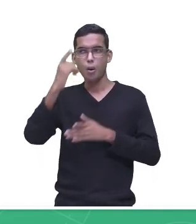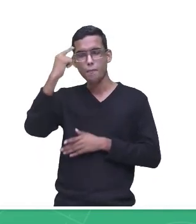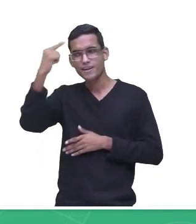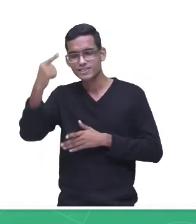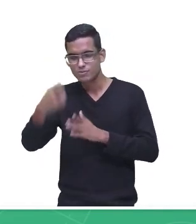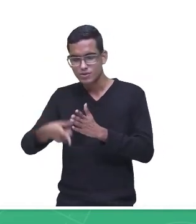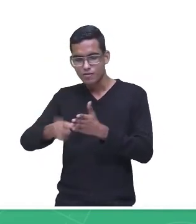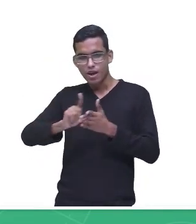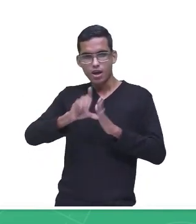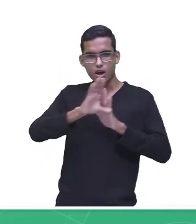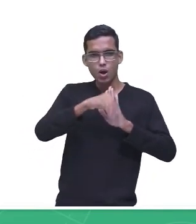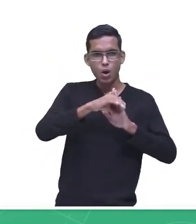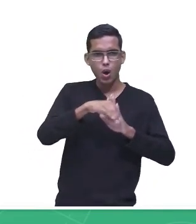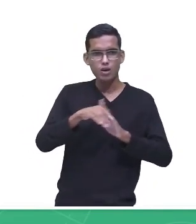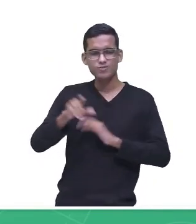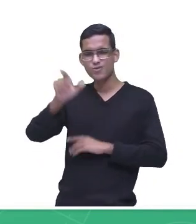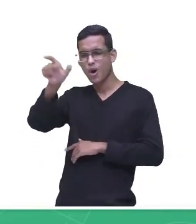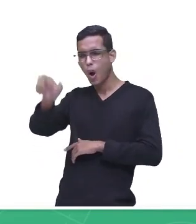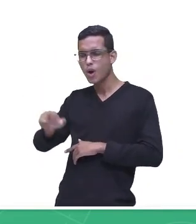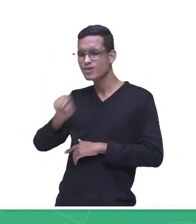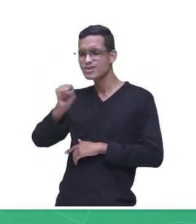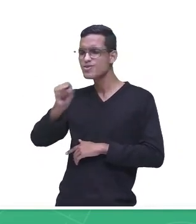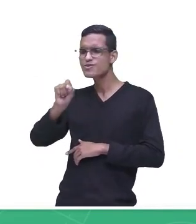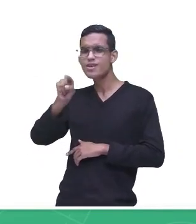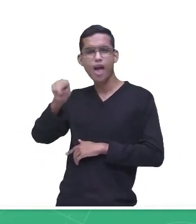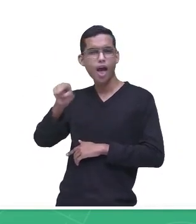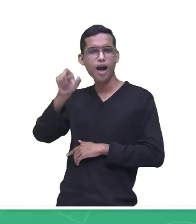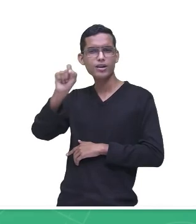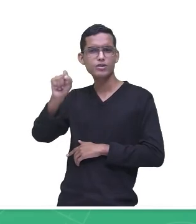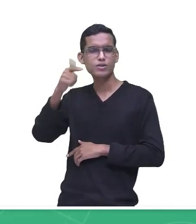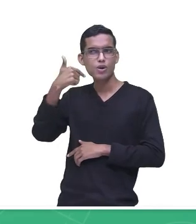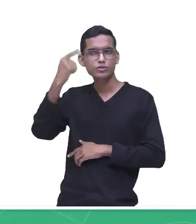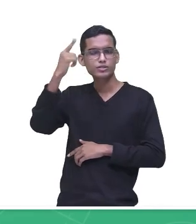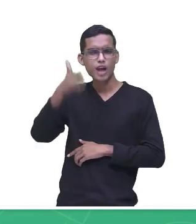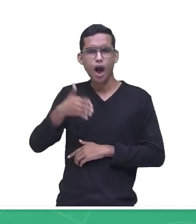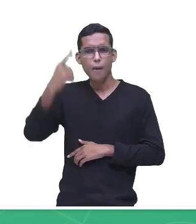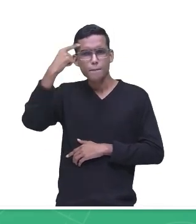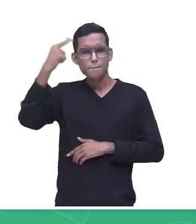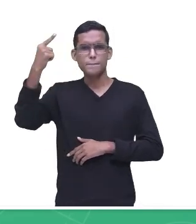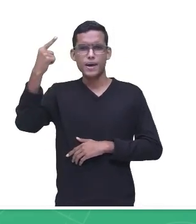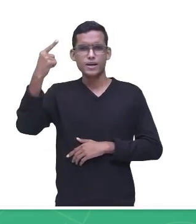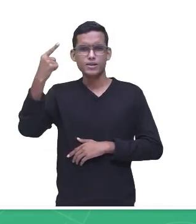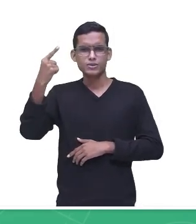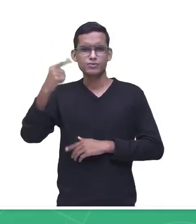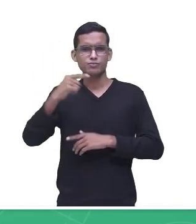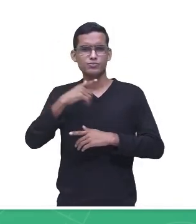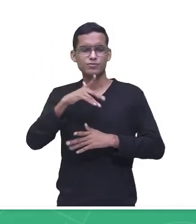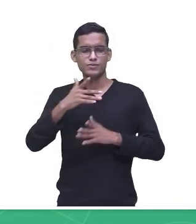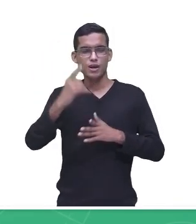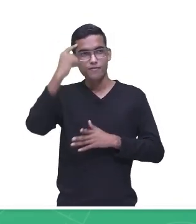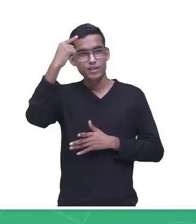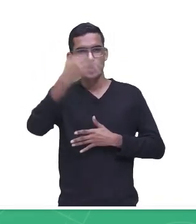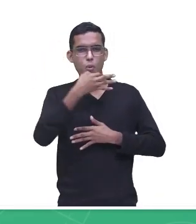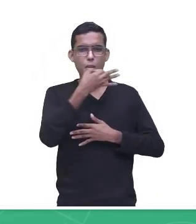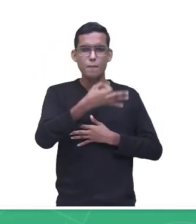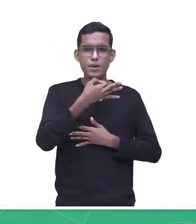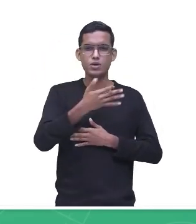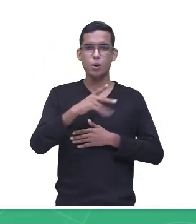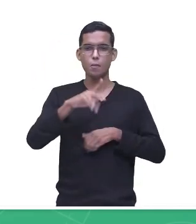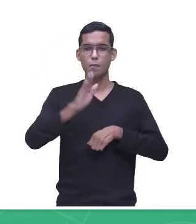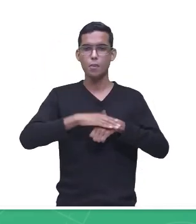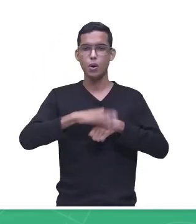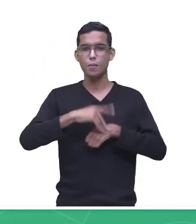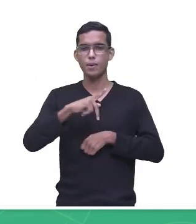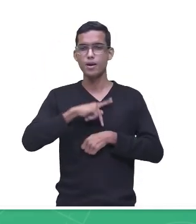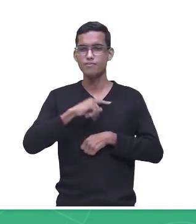nem conheço, eu nem sei o que é a coisa e eu já estou criando uma opinião muitas vezes falsa em relação a